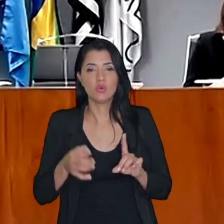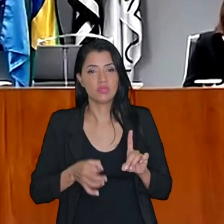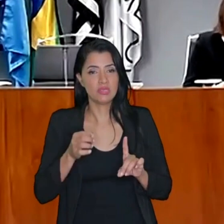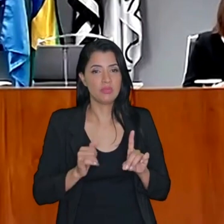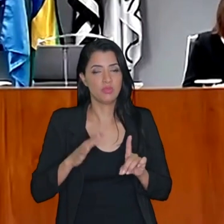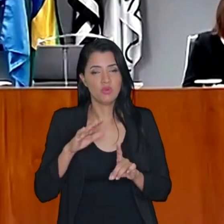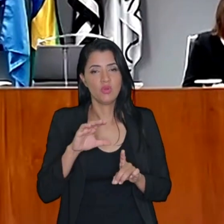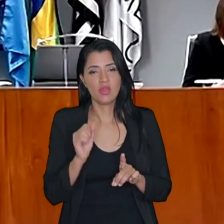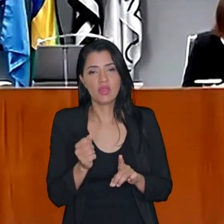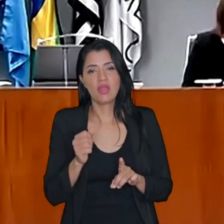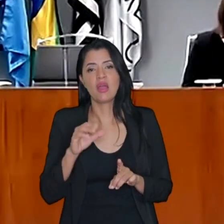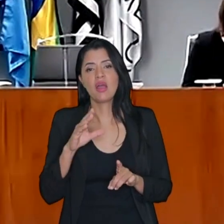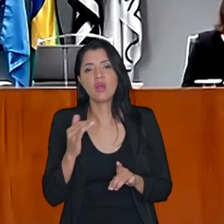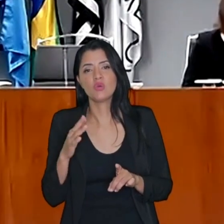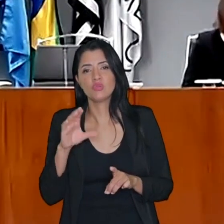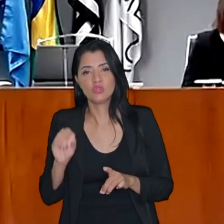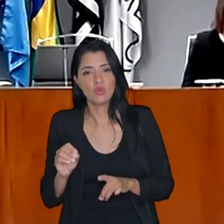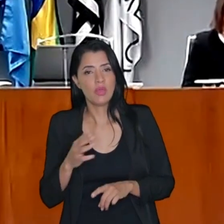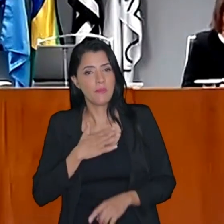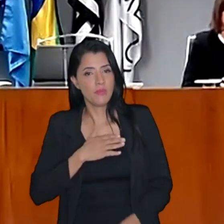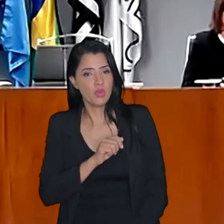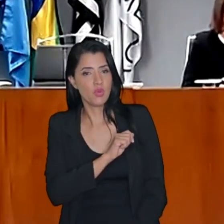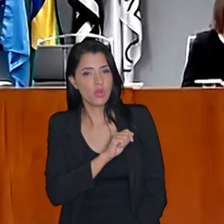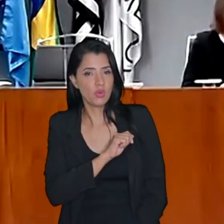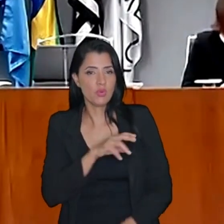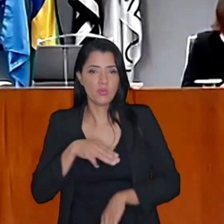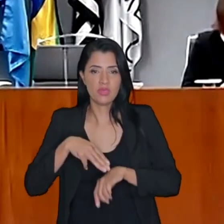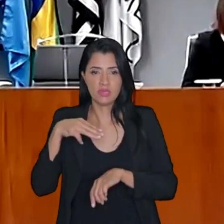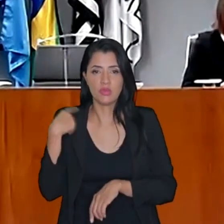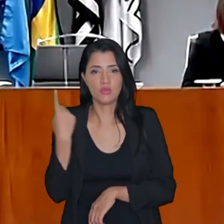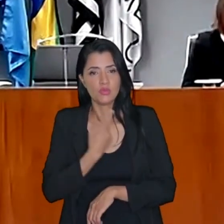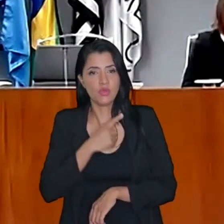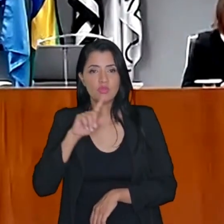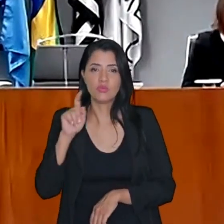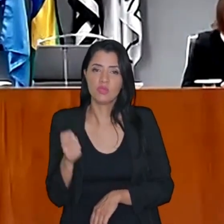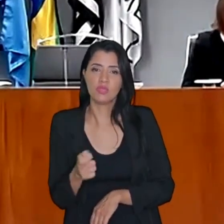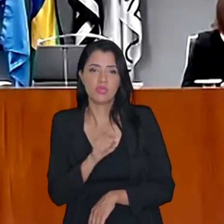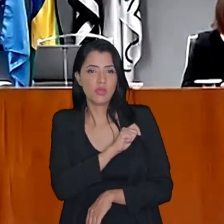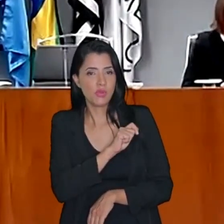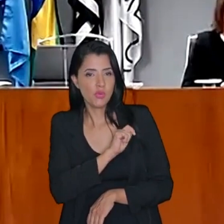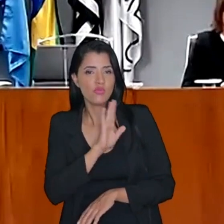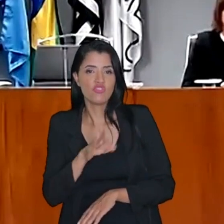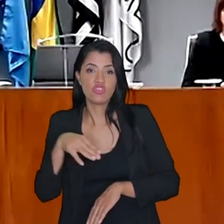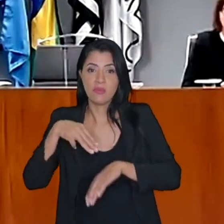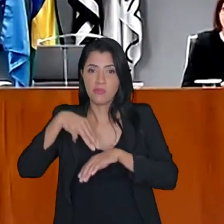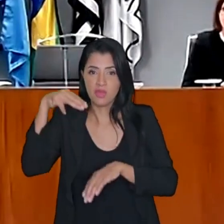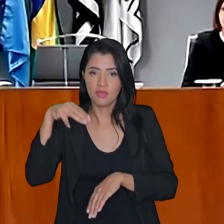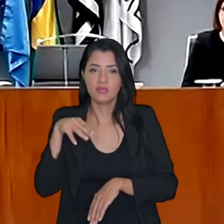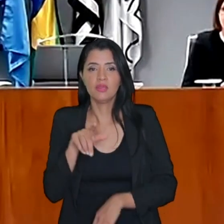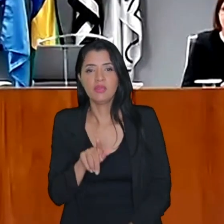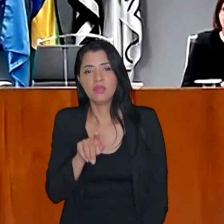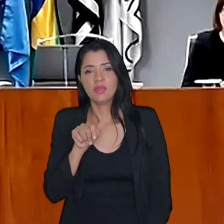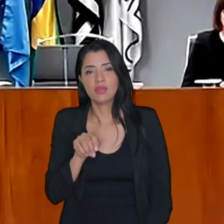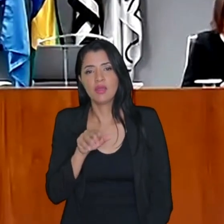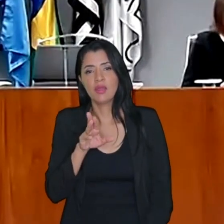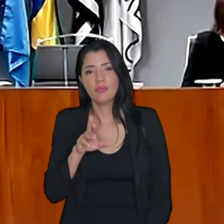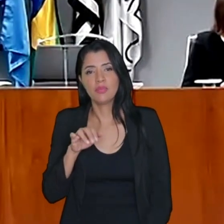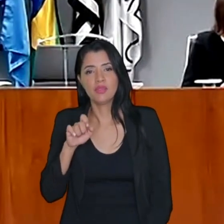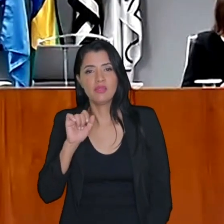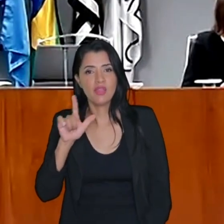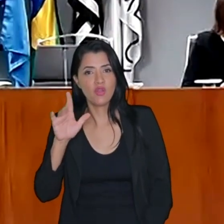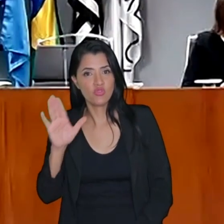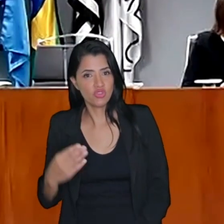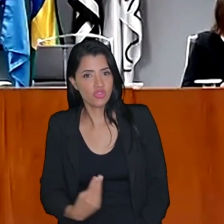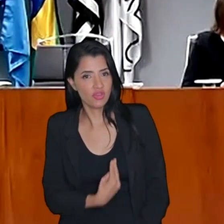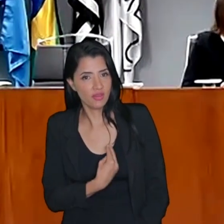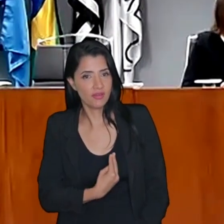desembargador Fausto de Santos, meus alunos do mestrado, nossos ex-aluno, já mestre, o Gabriel, que inclusive está